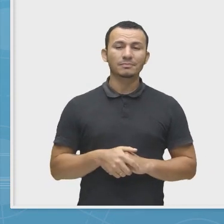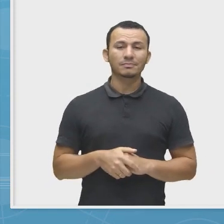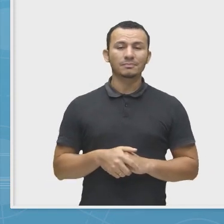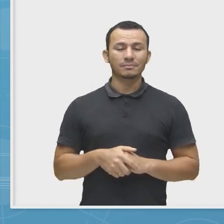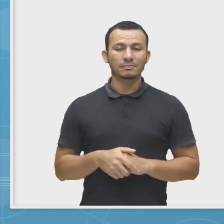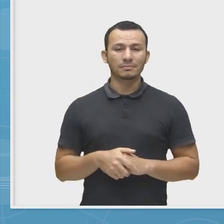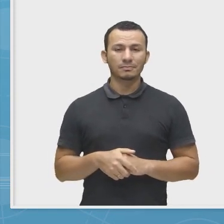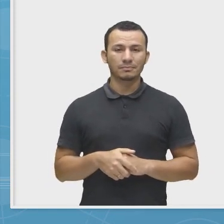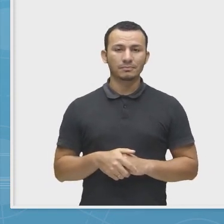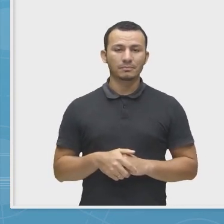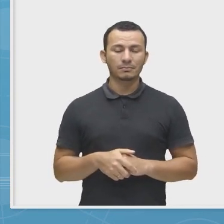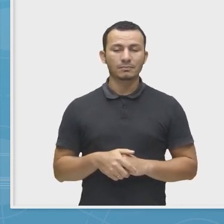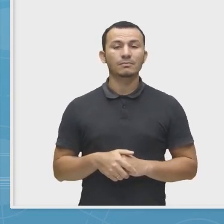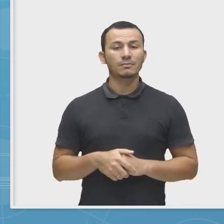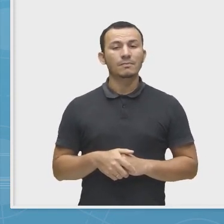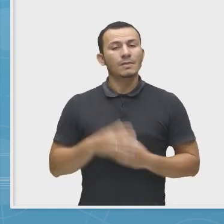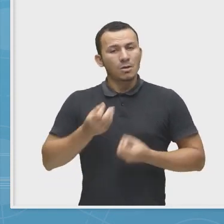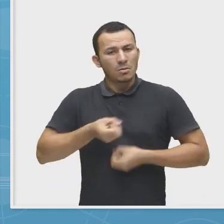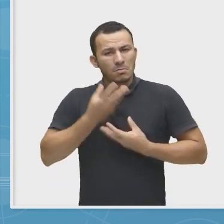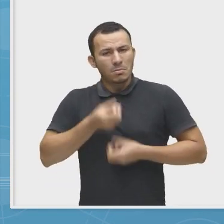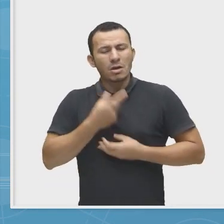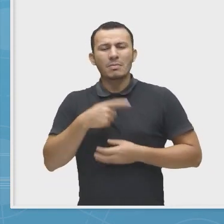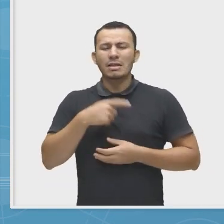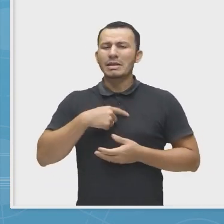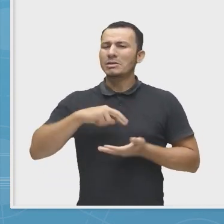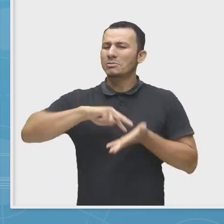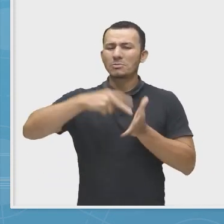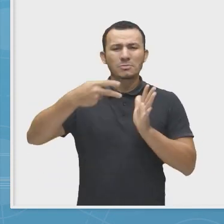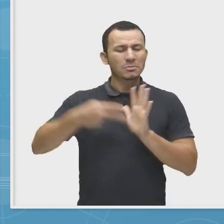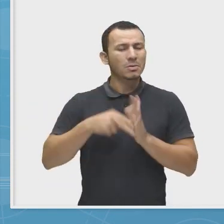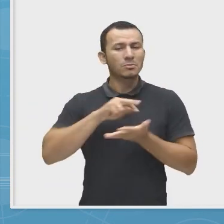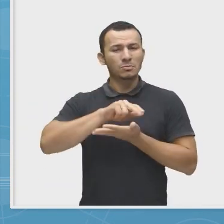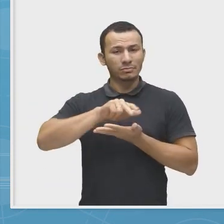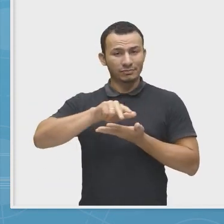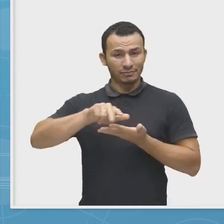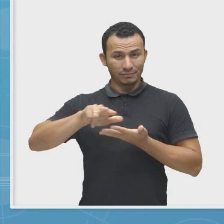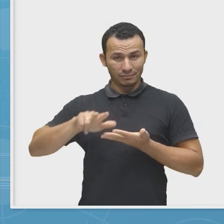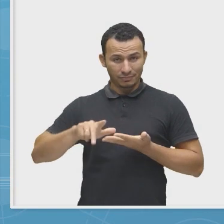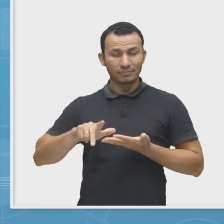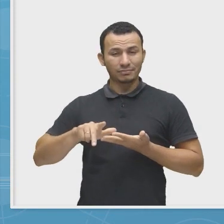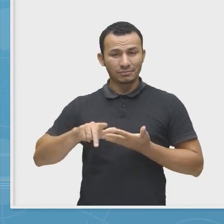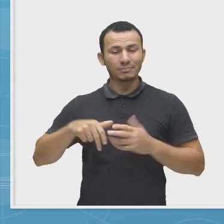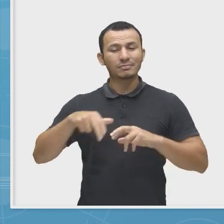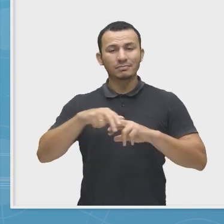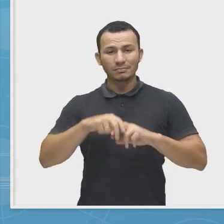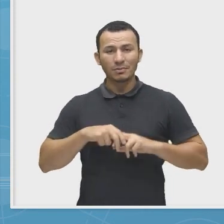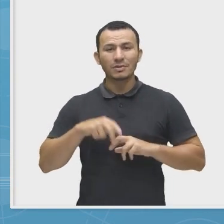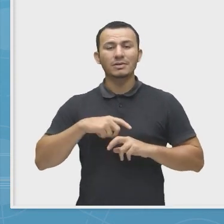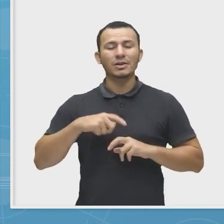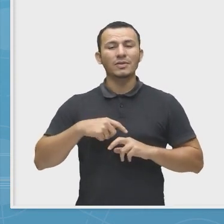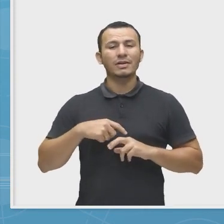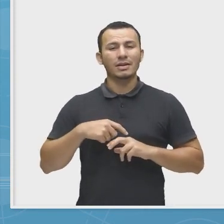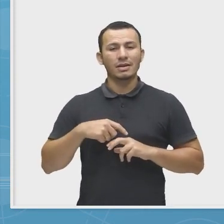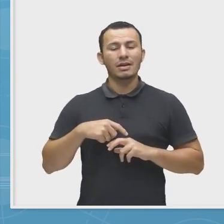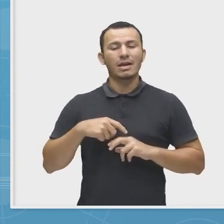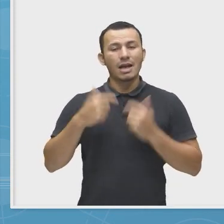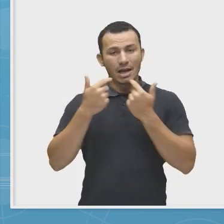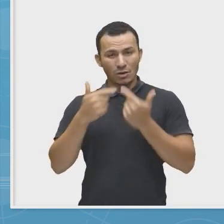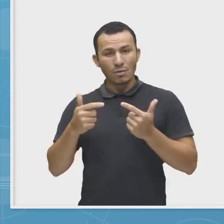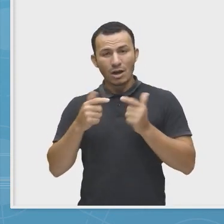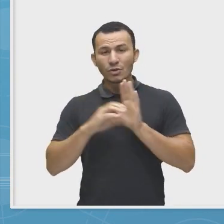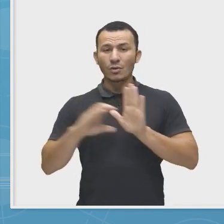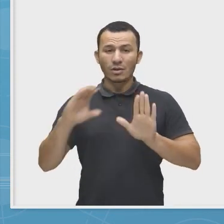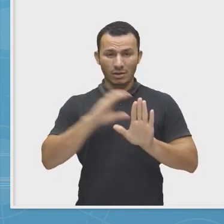ter essa linguagem carregada de significados, porque ele utiliza a linguagem conotativa,